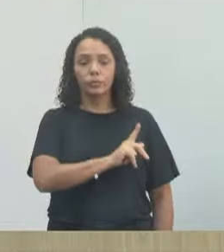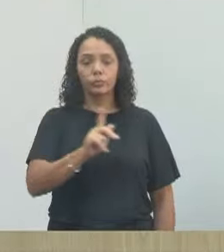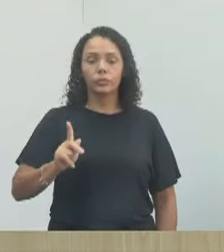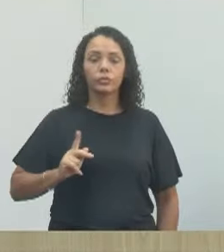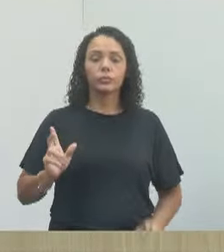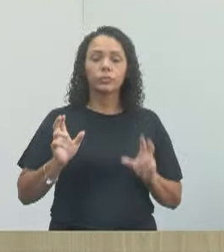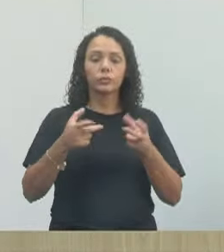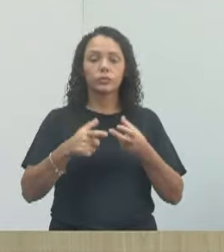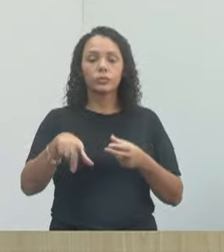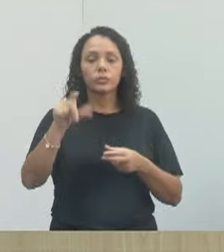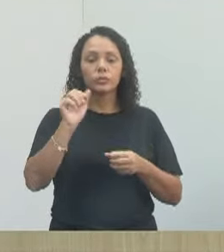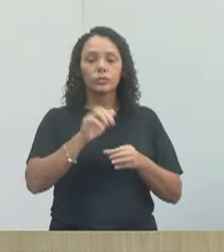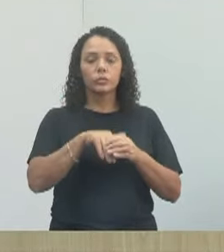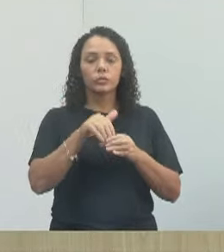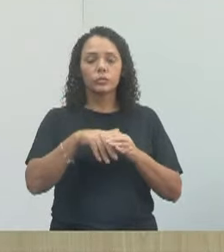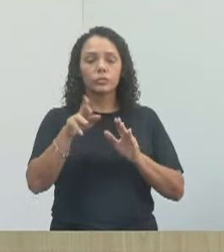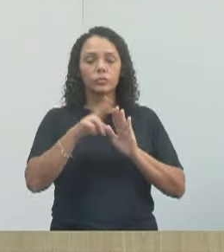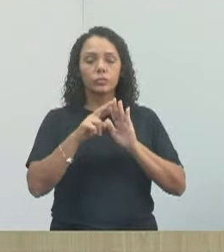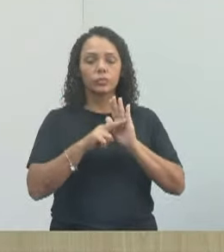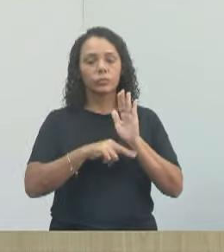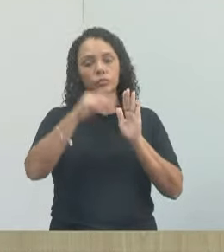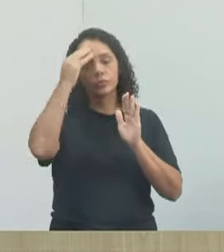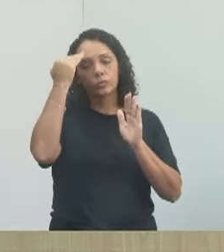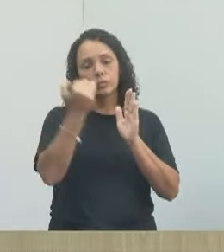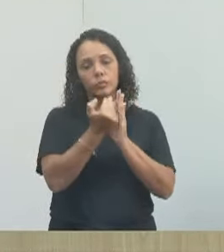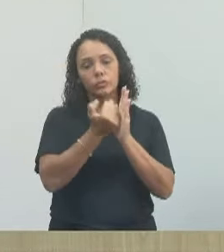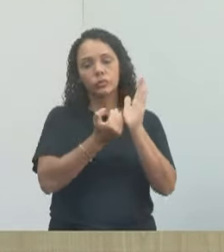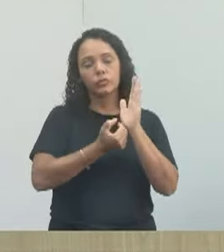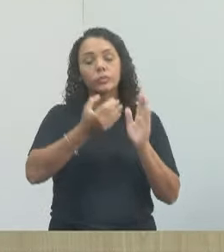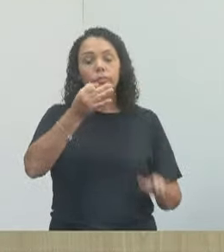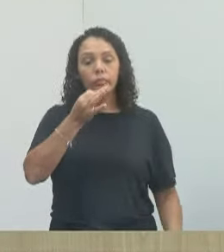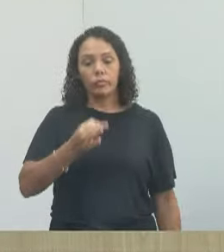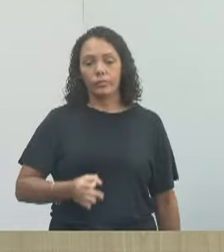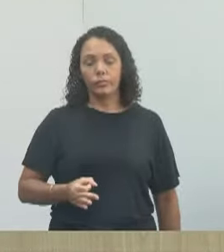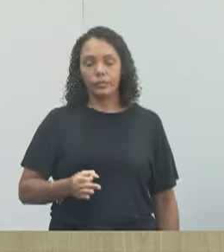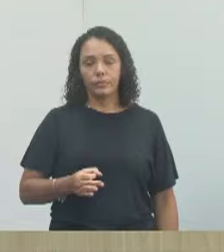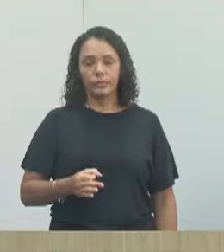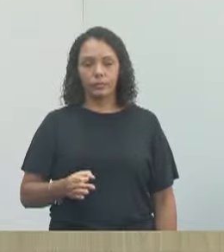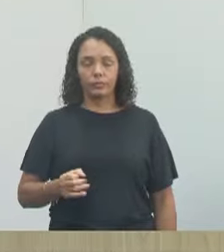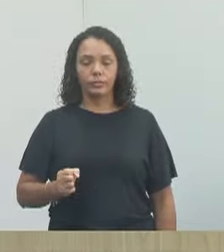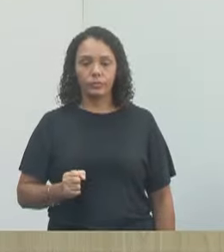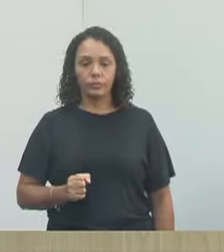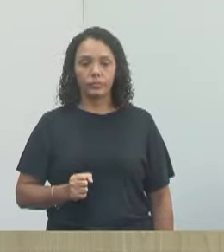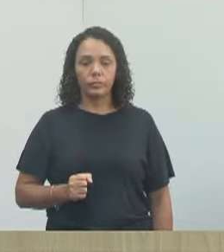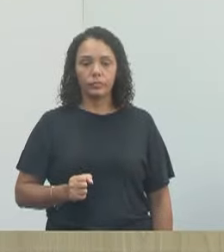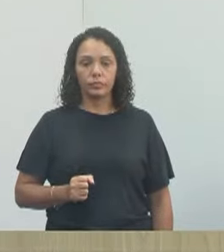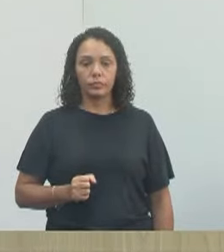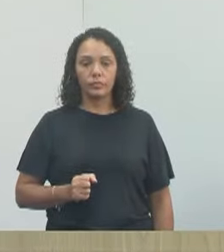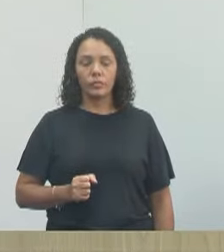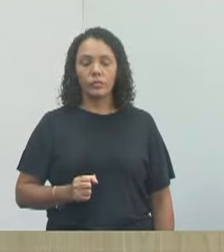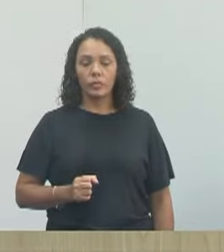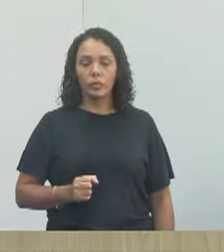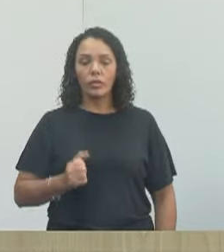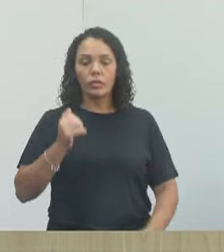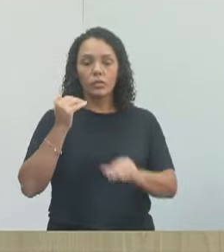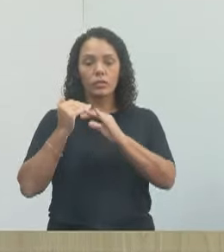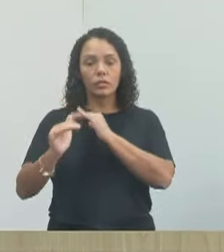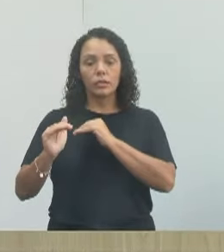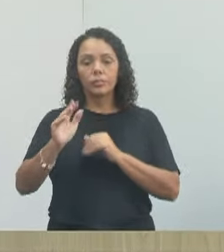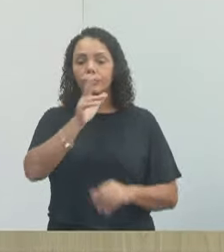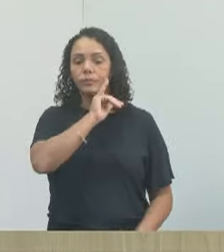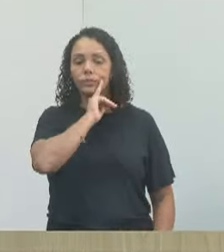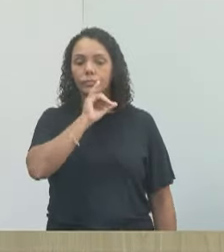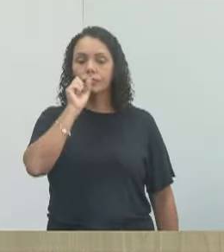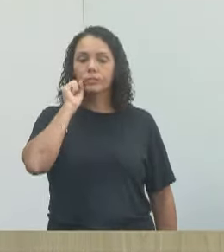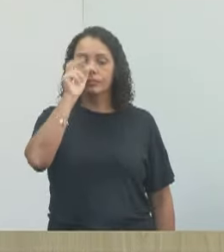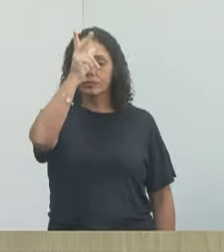acaso ouvido e aprovado pelo e plenário cumprid as formalidades regimentais seja encaminhado Senhor